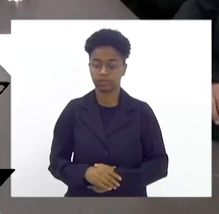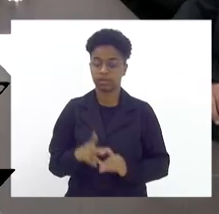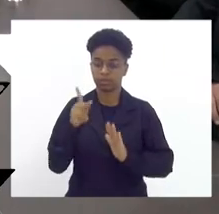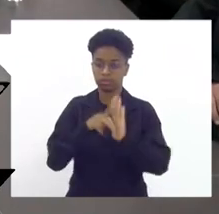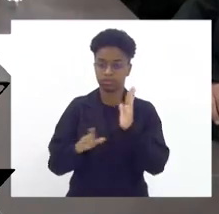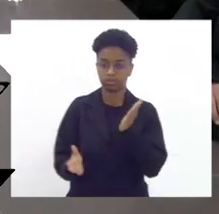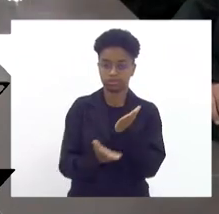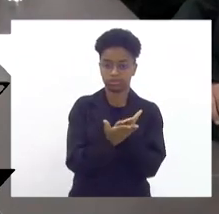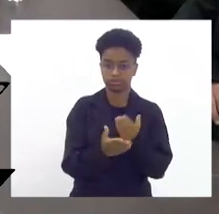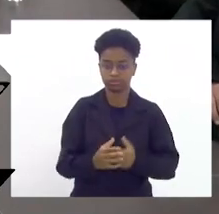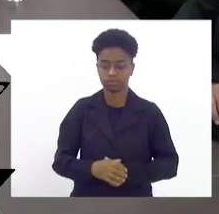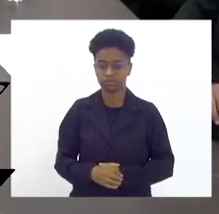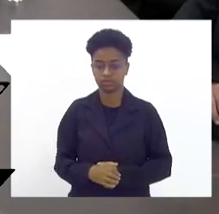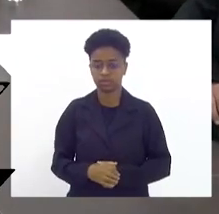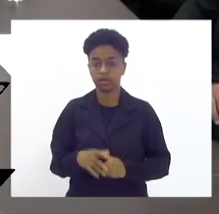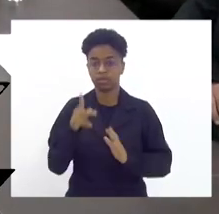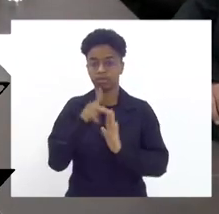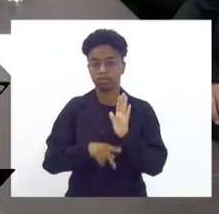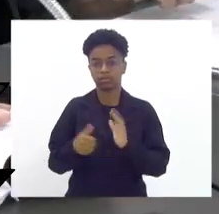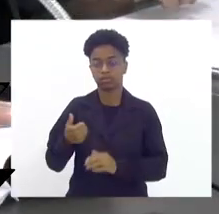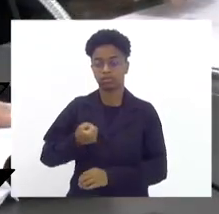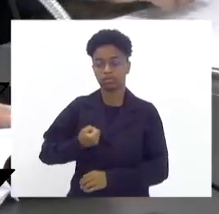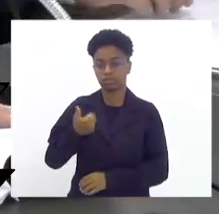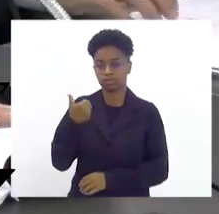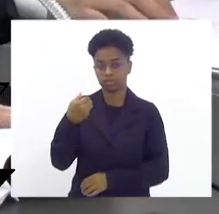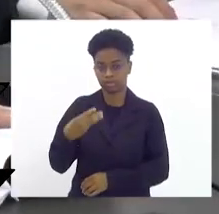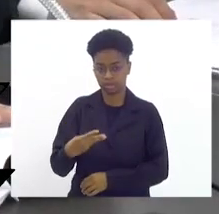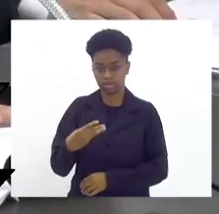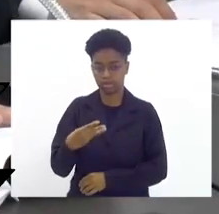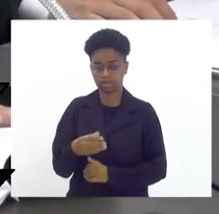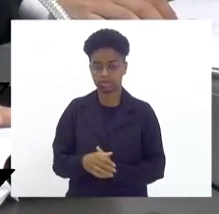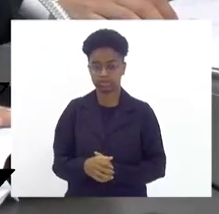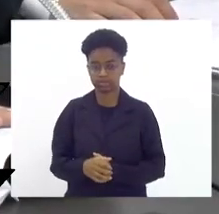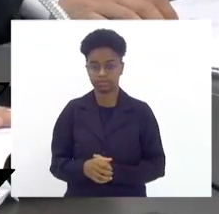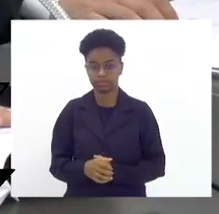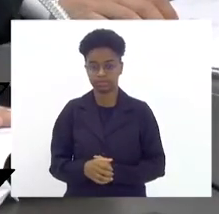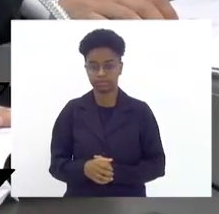arquivo. Projeto número 13 da pauta. Projeto de